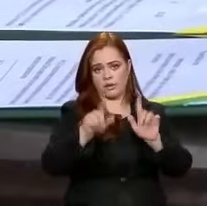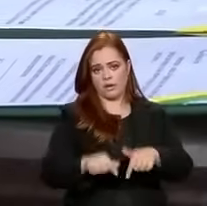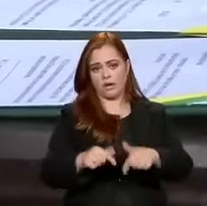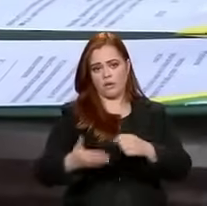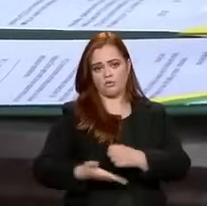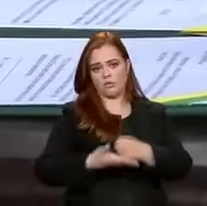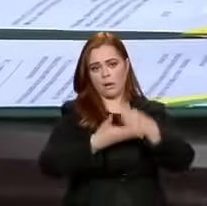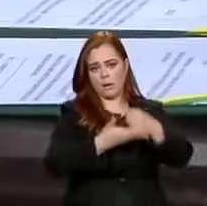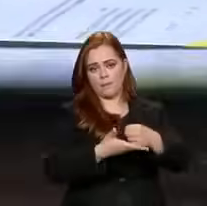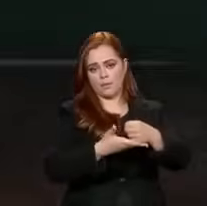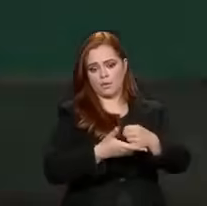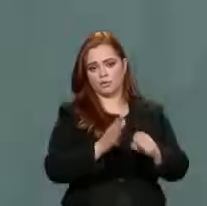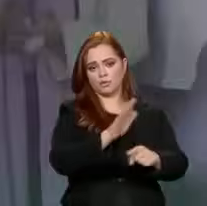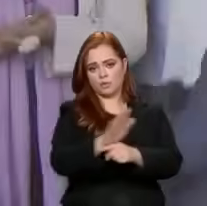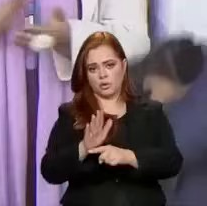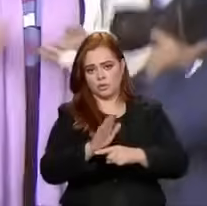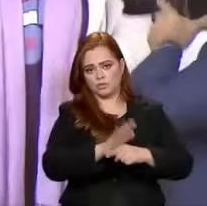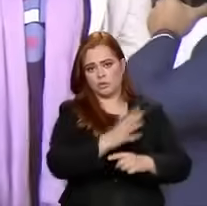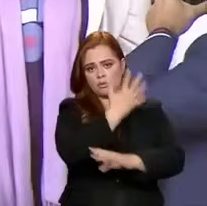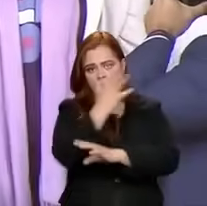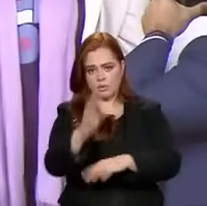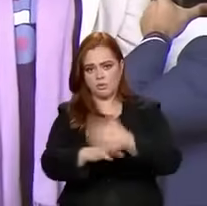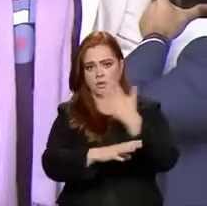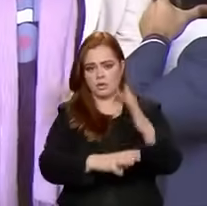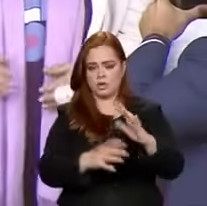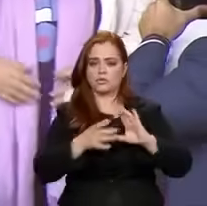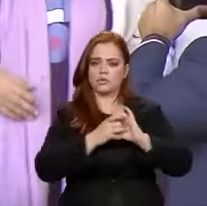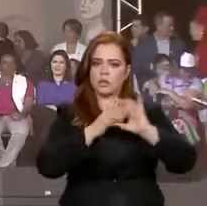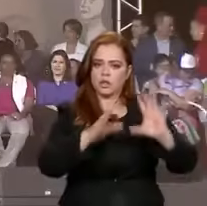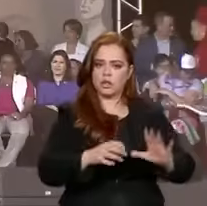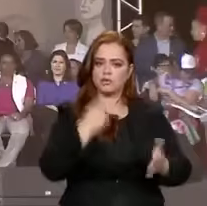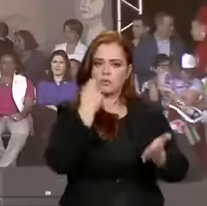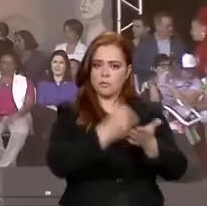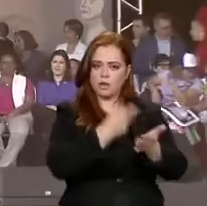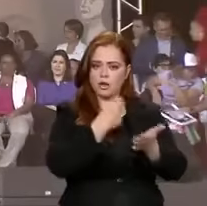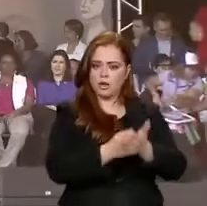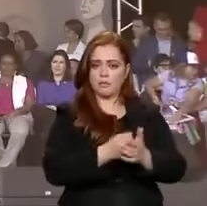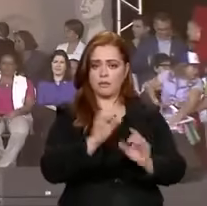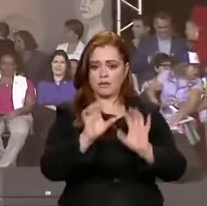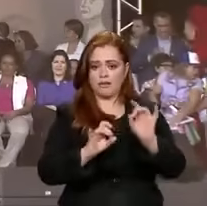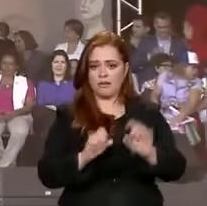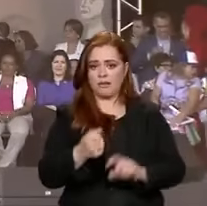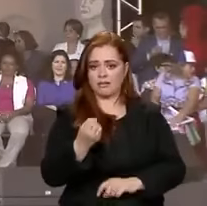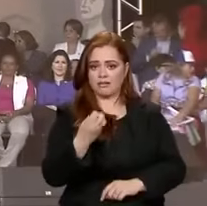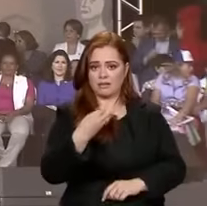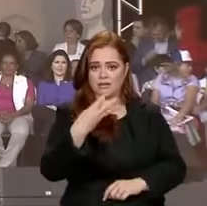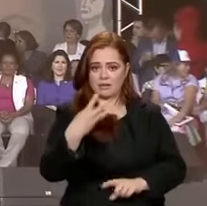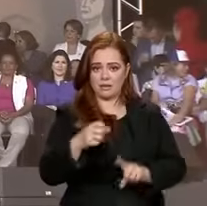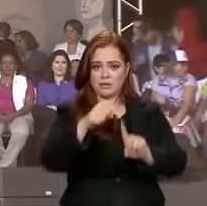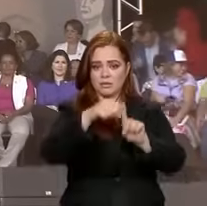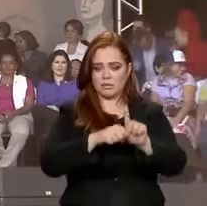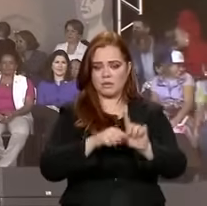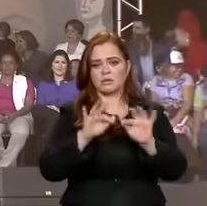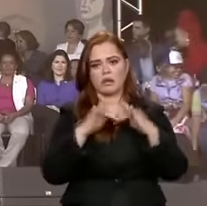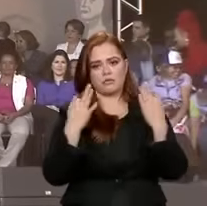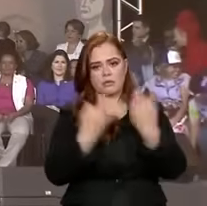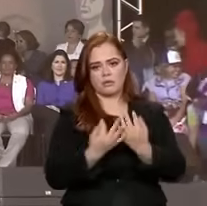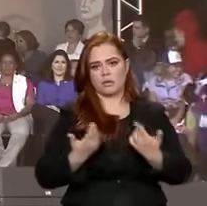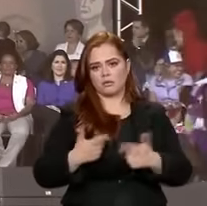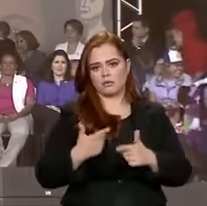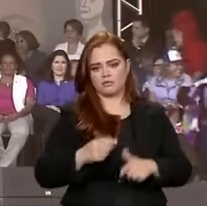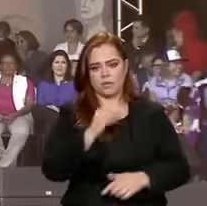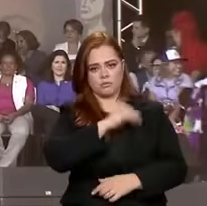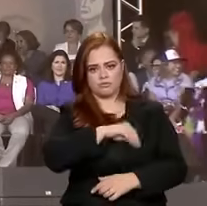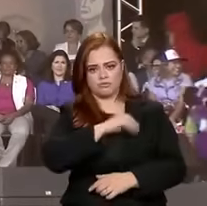de apoio A Conservação ambiental que permite o pagamento trimestral A famílias em situação de baixa